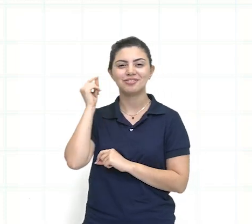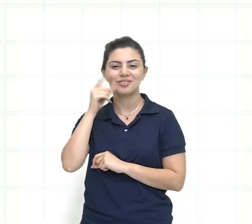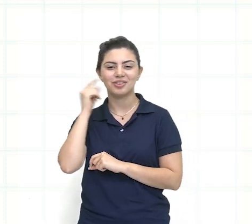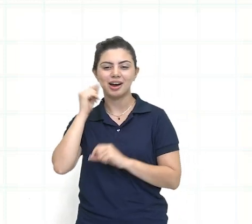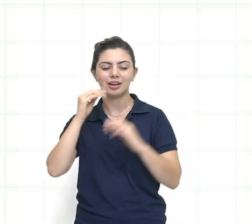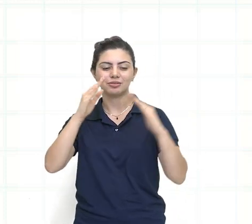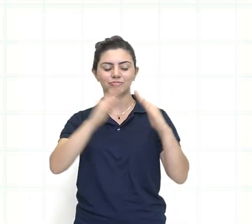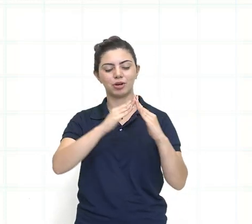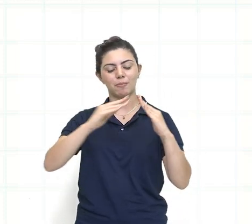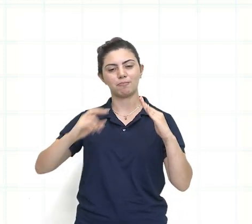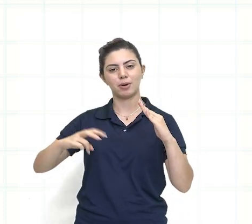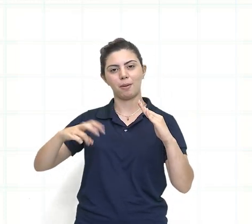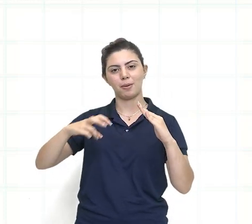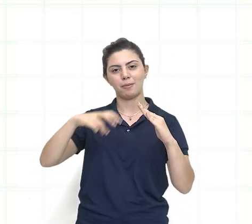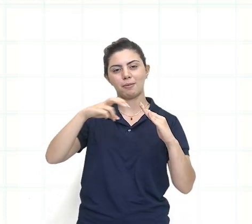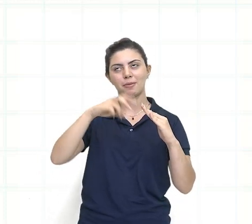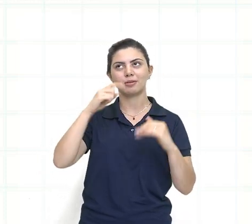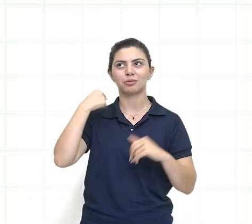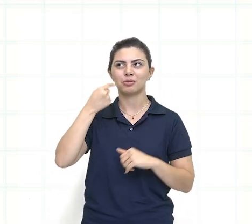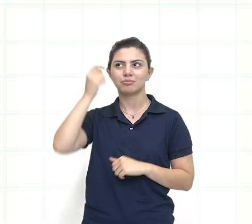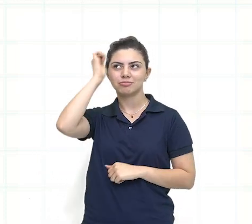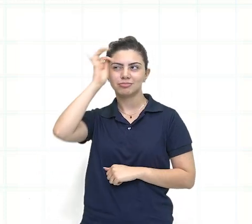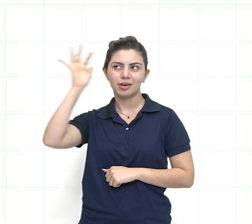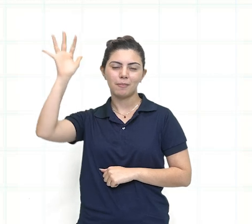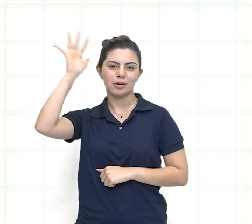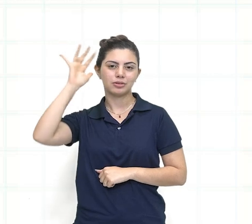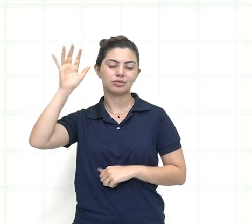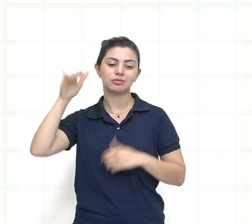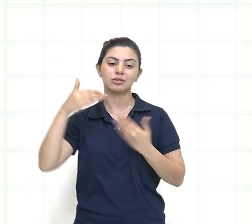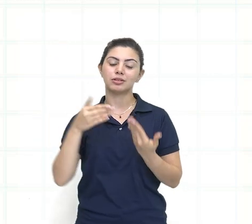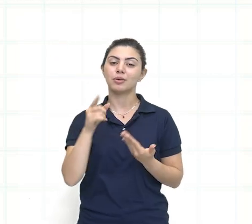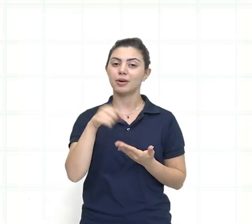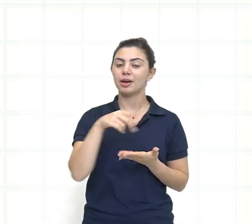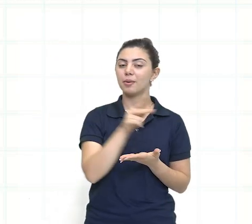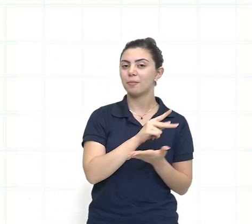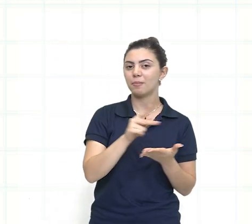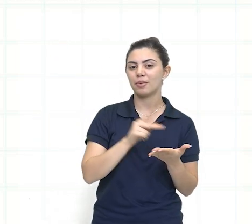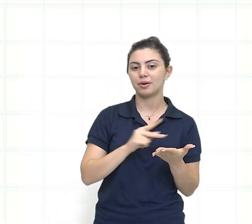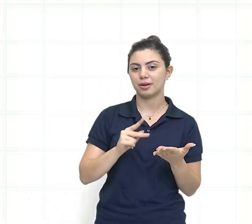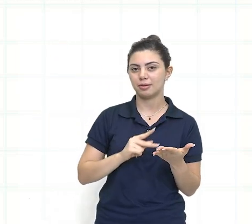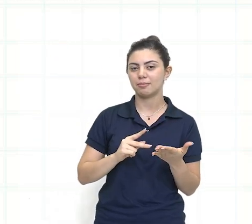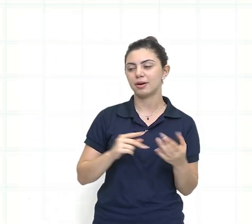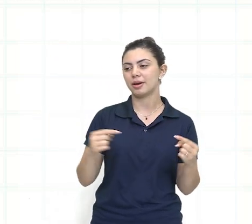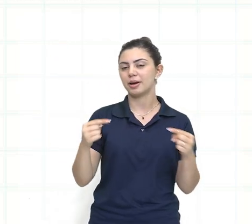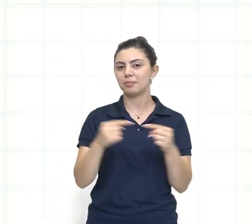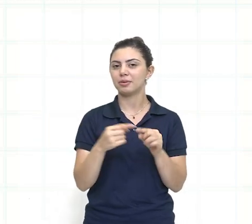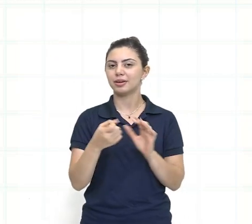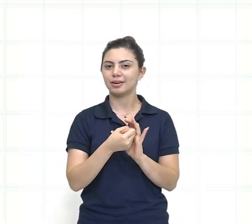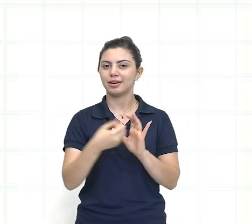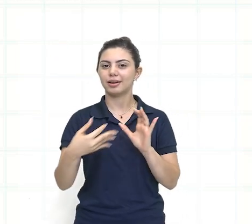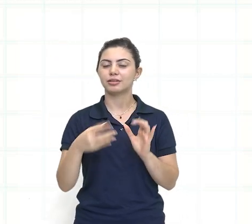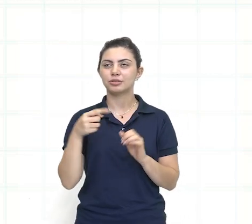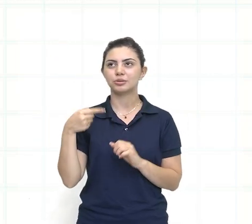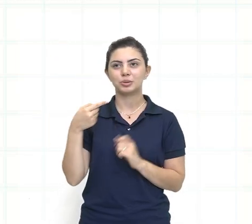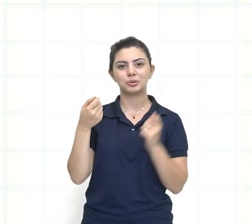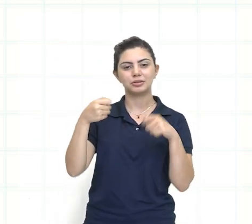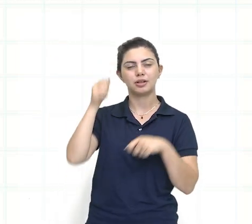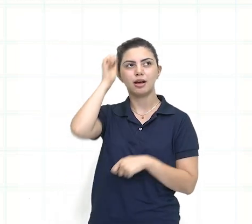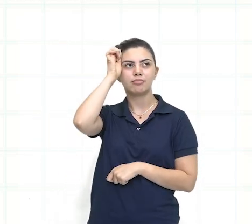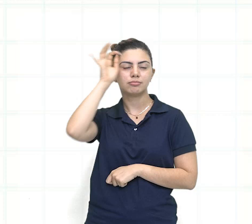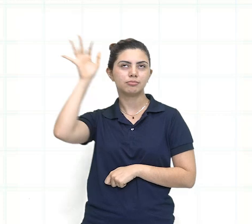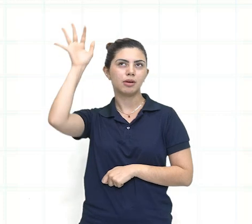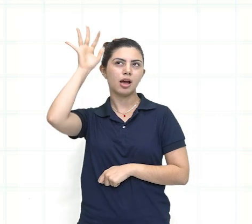gente imagina isso. Logo, o poema está cumprindo com a sua característica, né, de fazer a